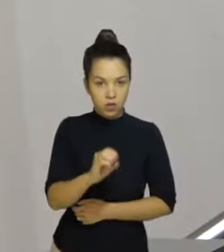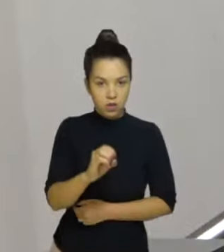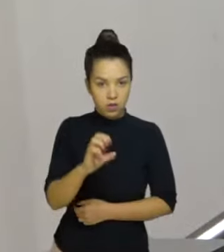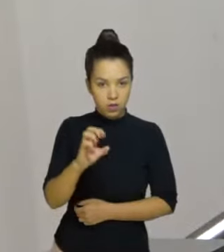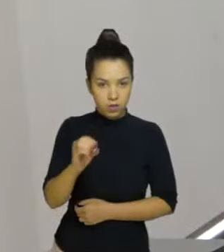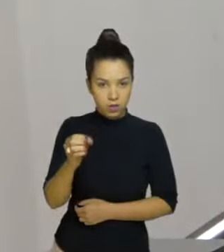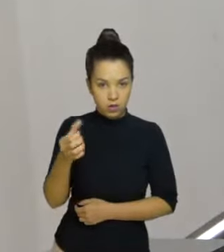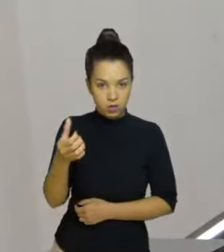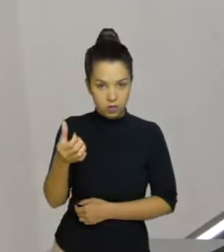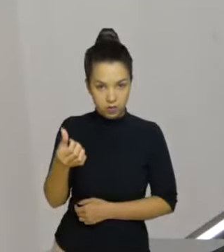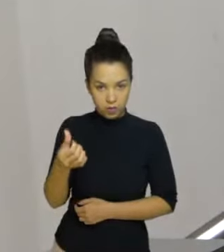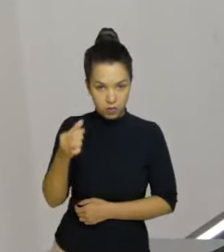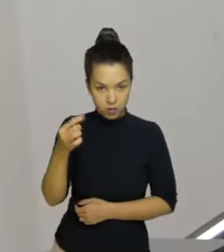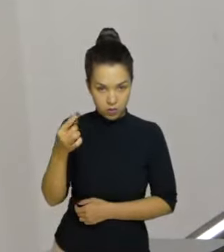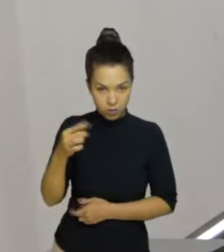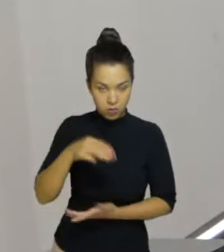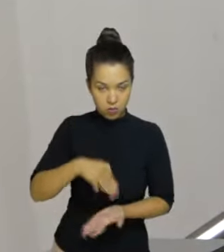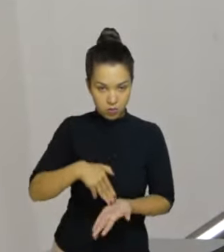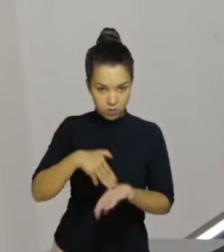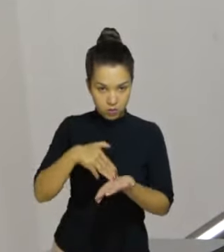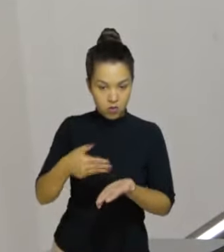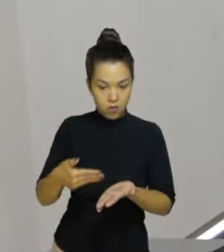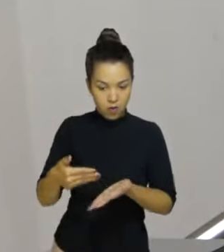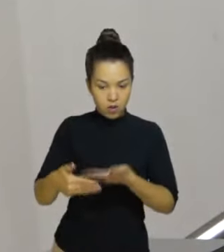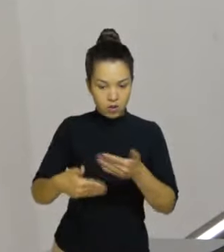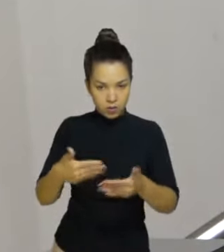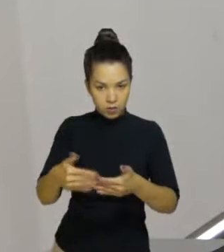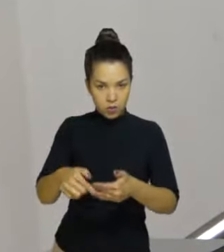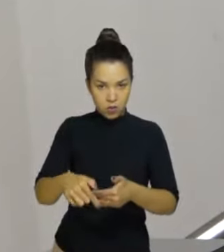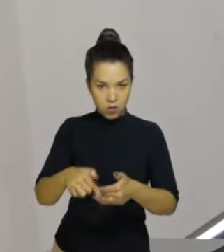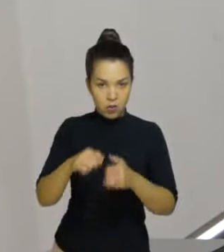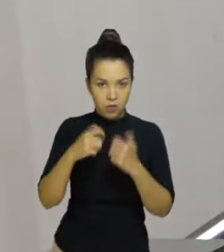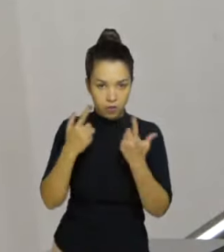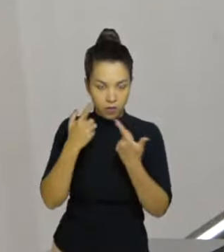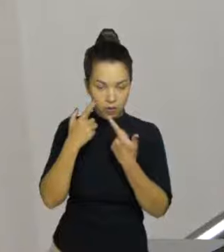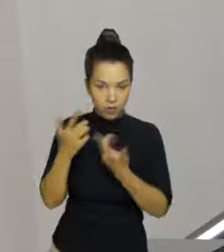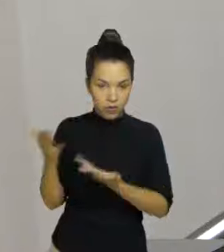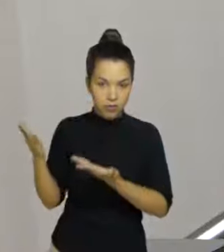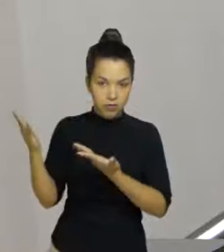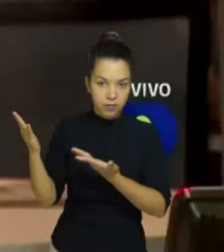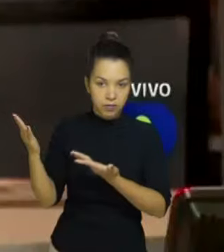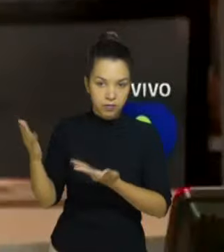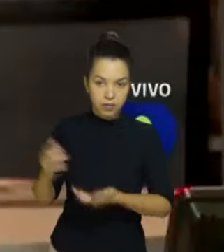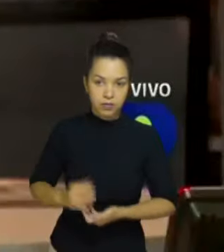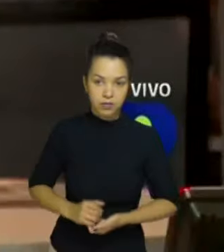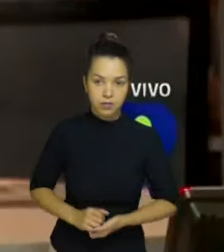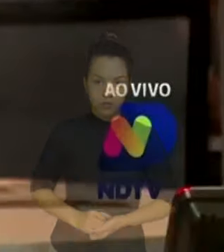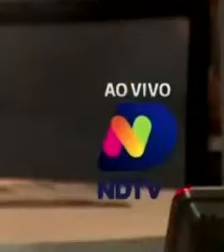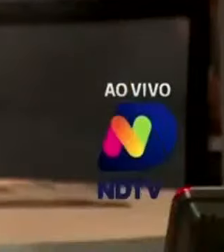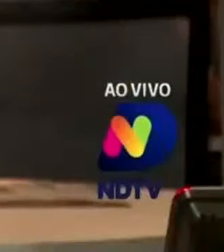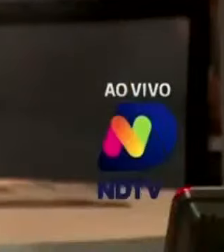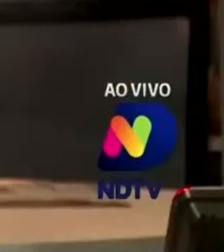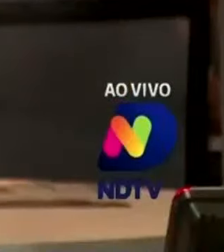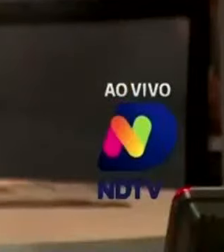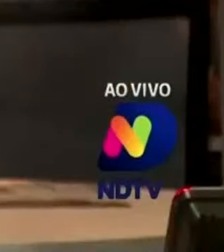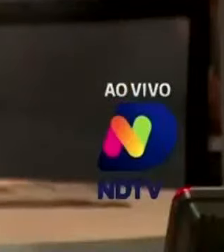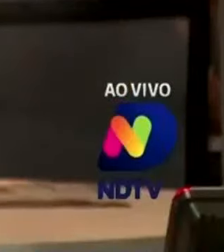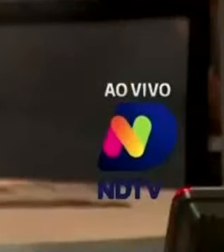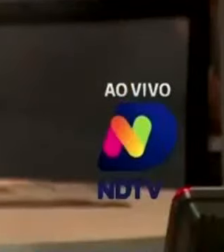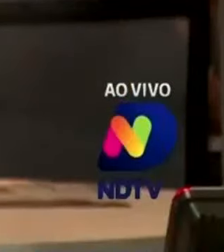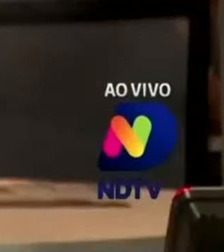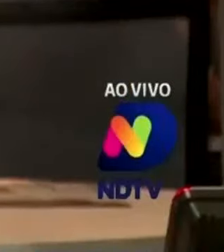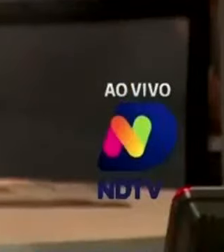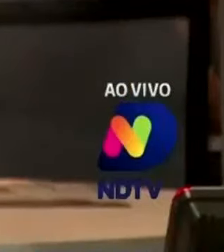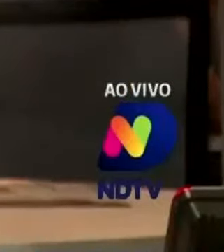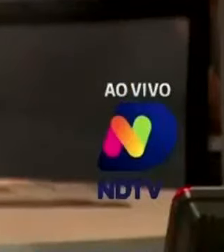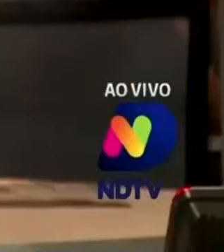0061-2024 que vai tramitar hoje nesta Casa Legislativa. Por favor. Agora, falando em investigação